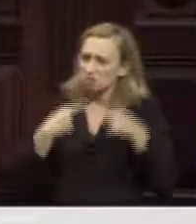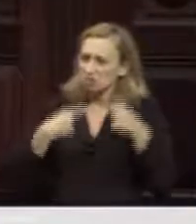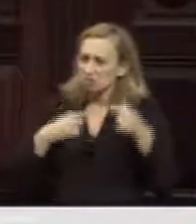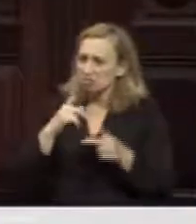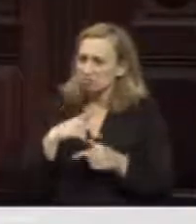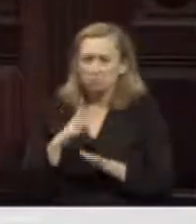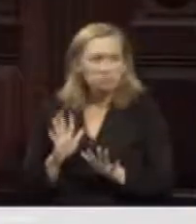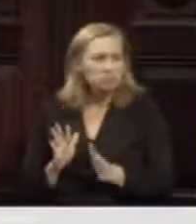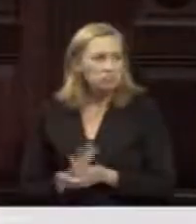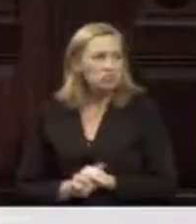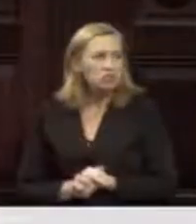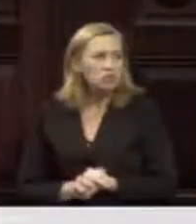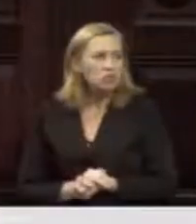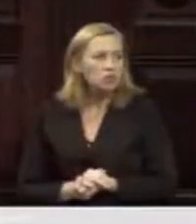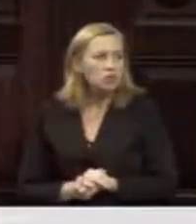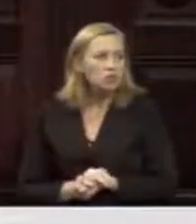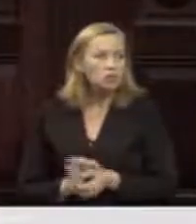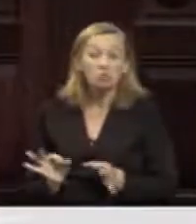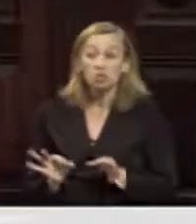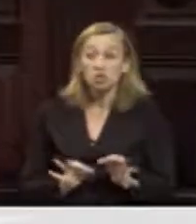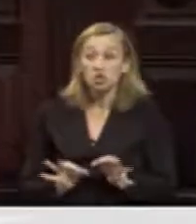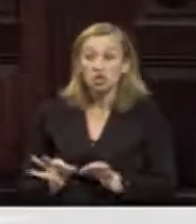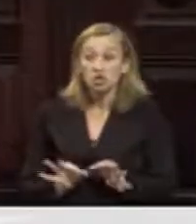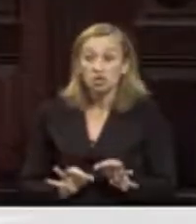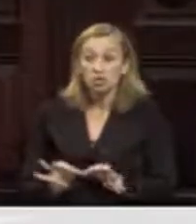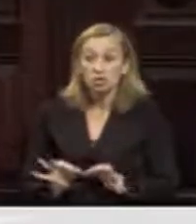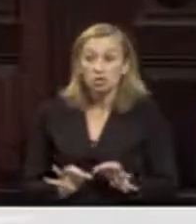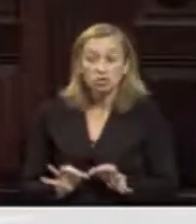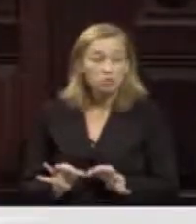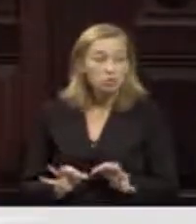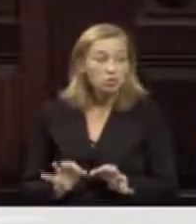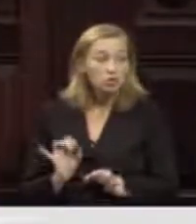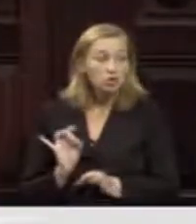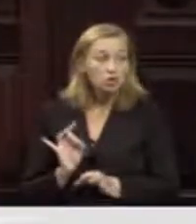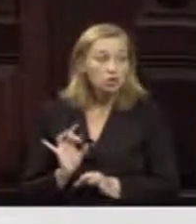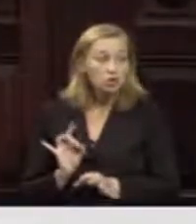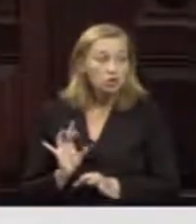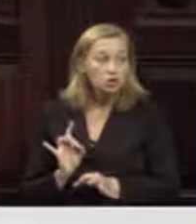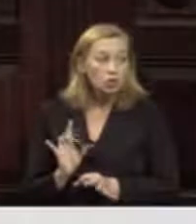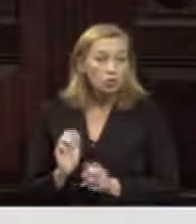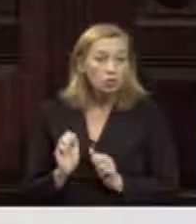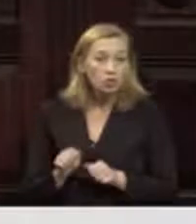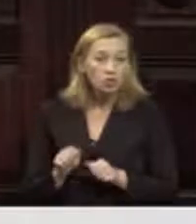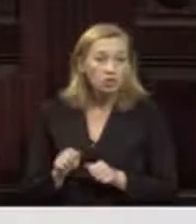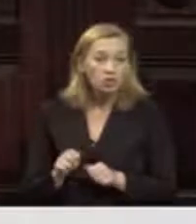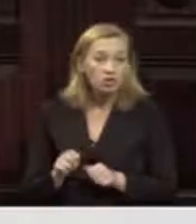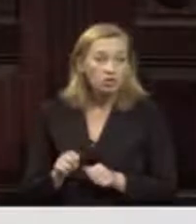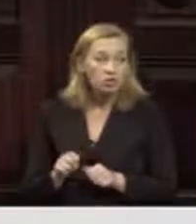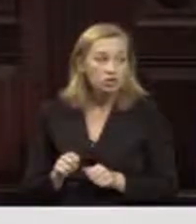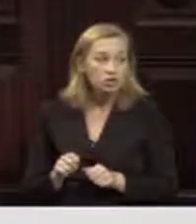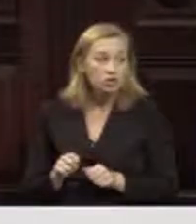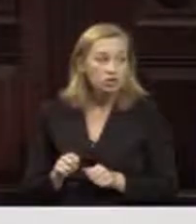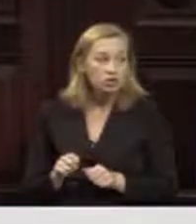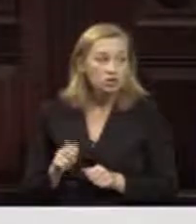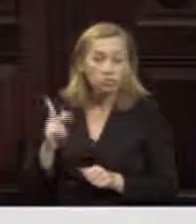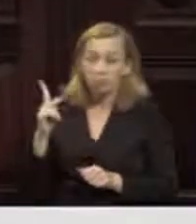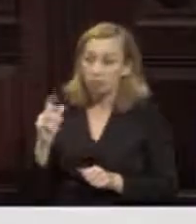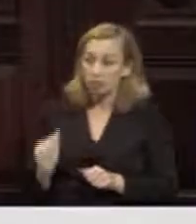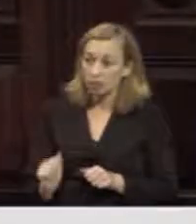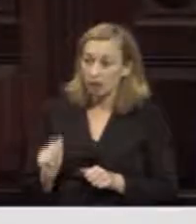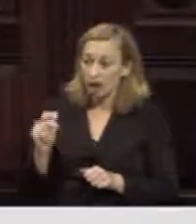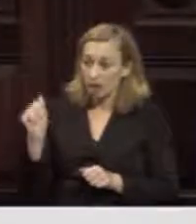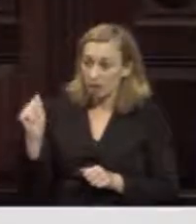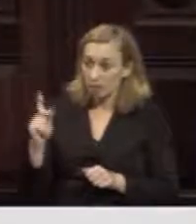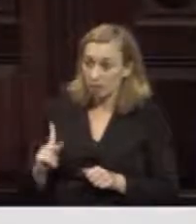dizendo que o projeto só pode contar com o integral apoio dessa Assembleia Legislativa. É evidente que o Rio